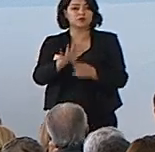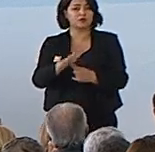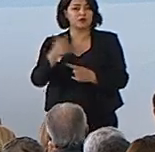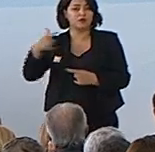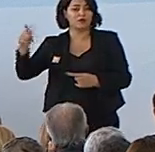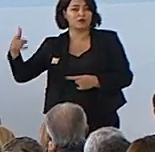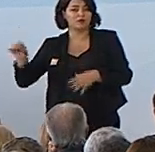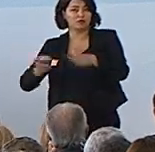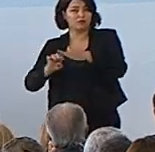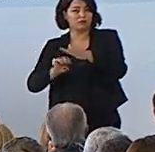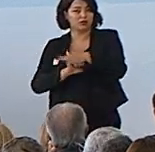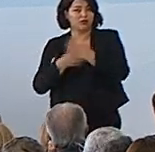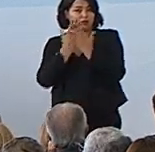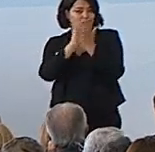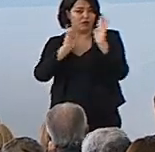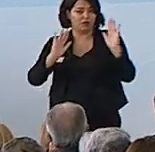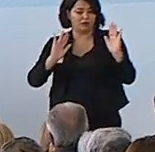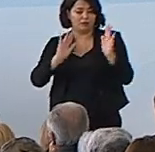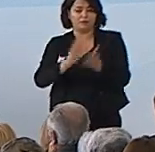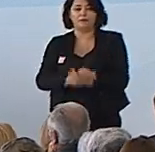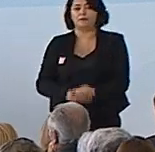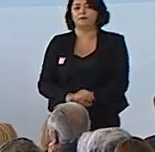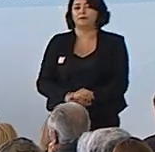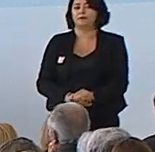pessoas vamos lá